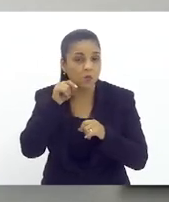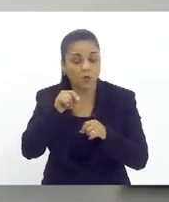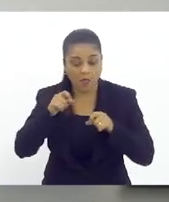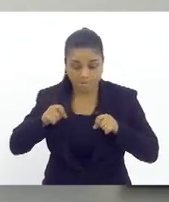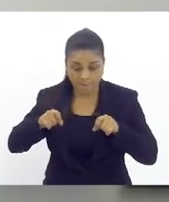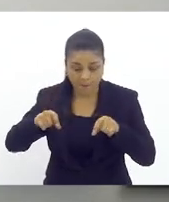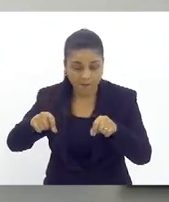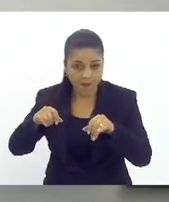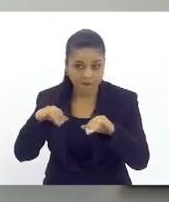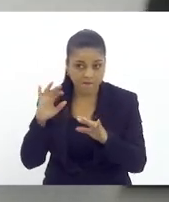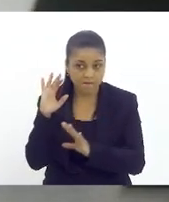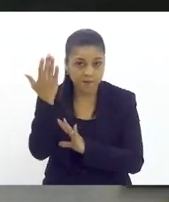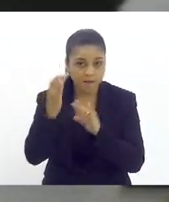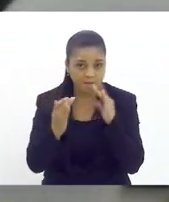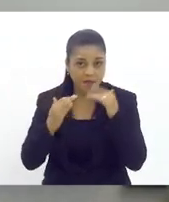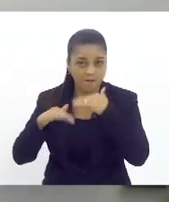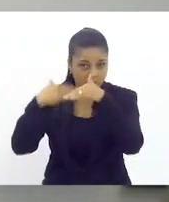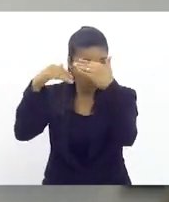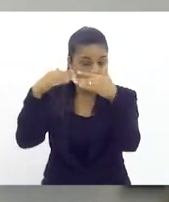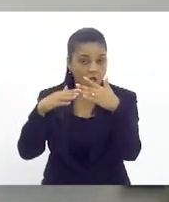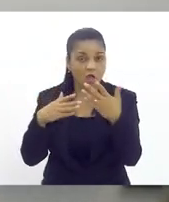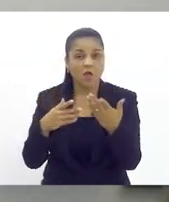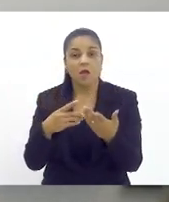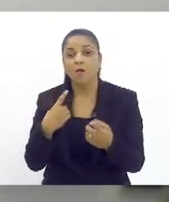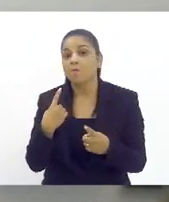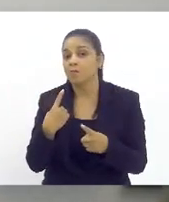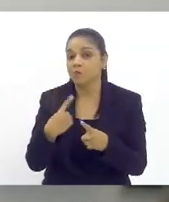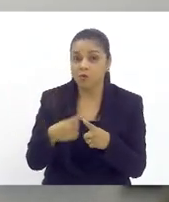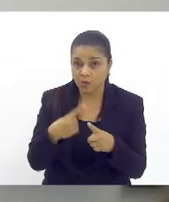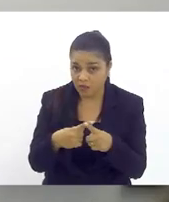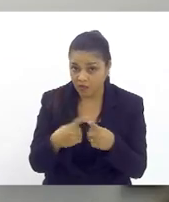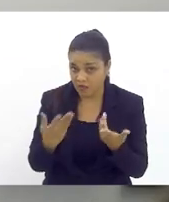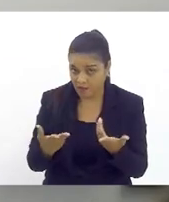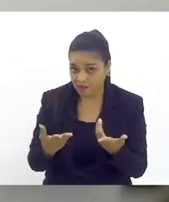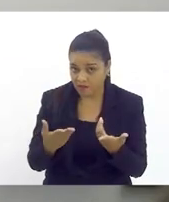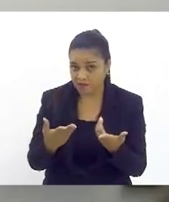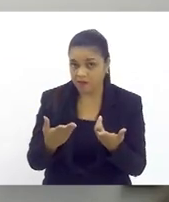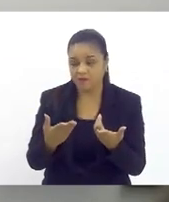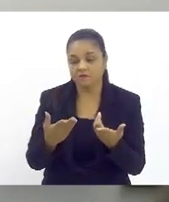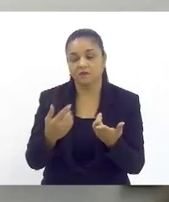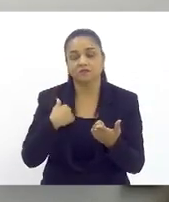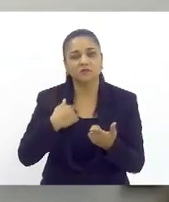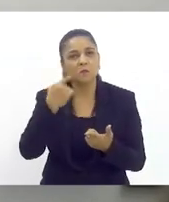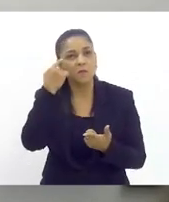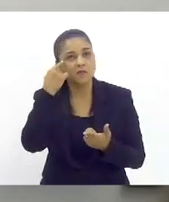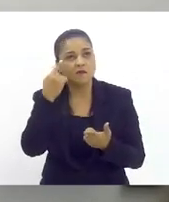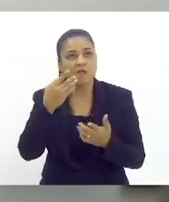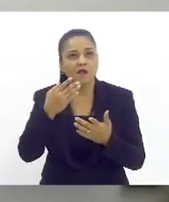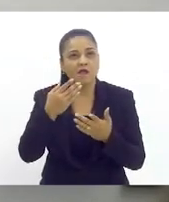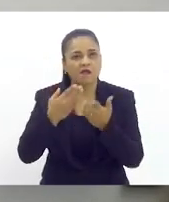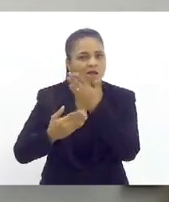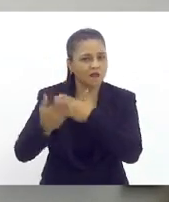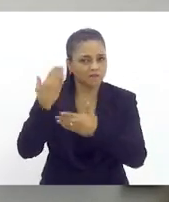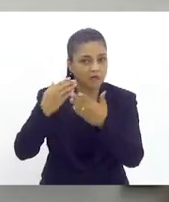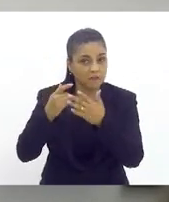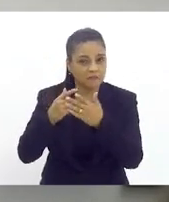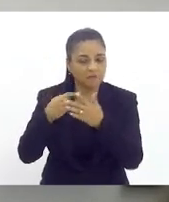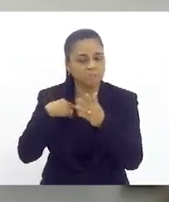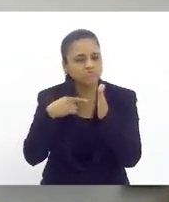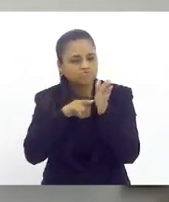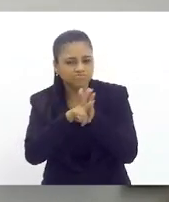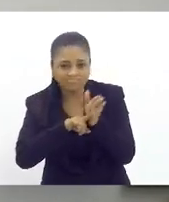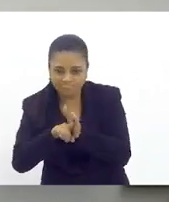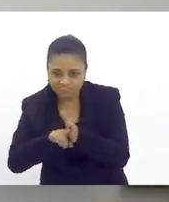quanto que tem que restaurar né naquele momento a nossa estimativa inclusive é um pouco maior de que a de hoje que é uma boa notícia o estudo